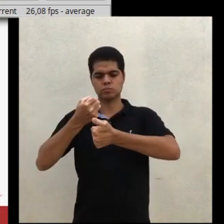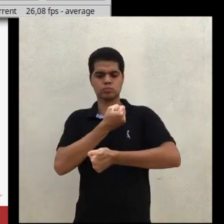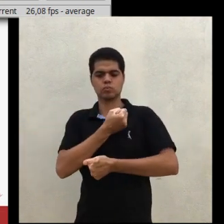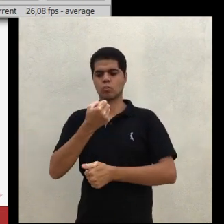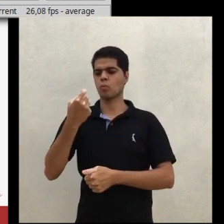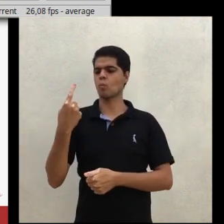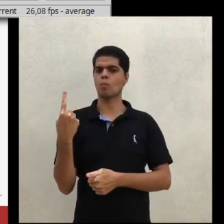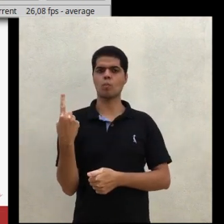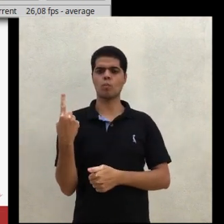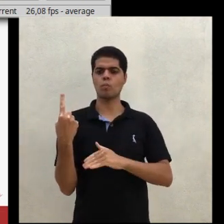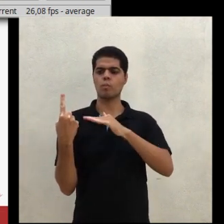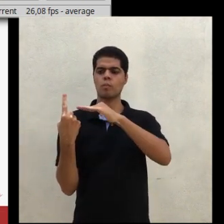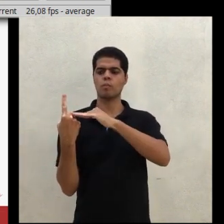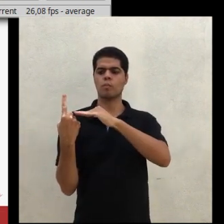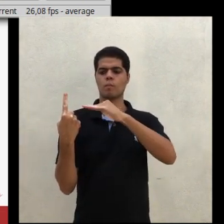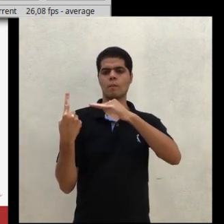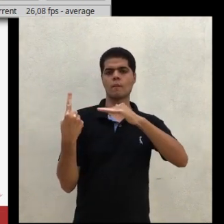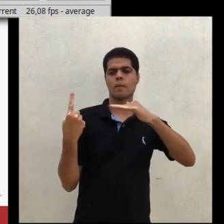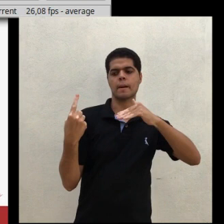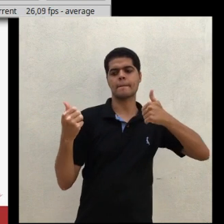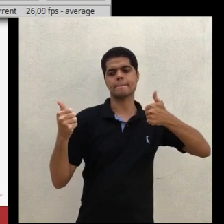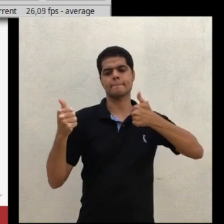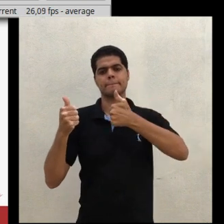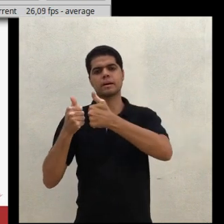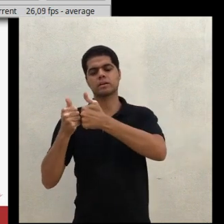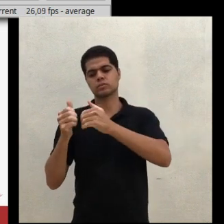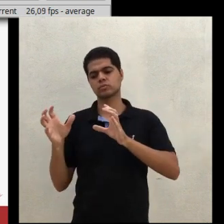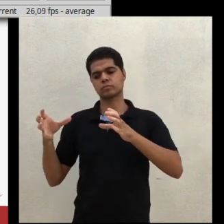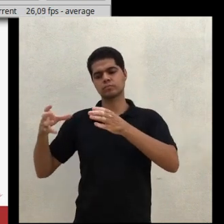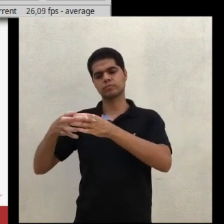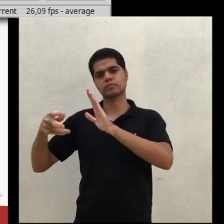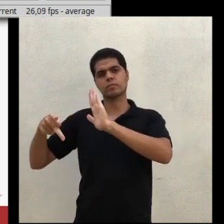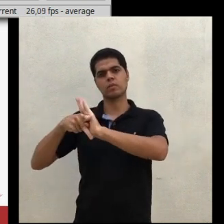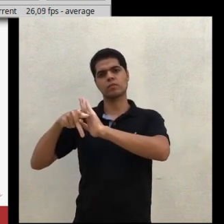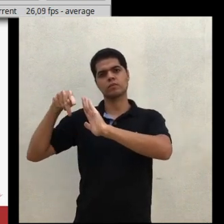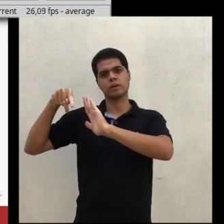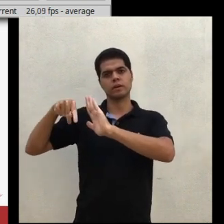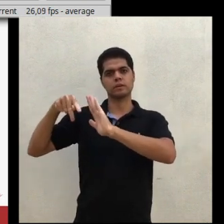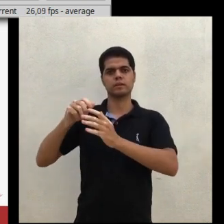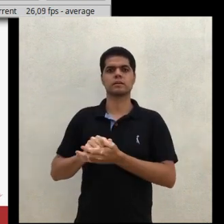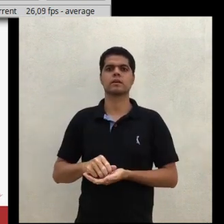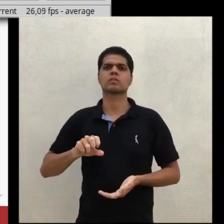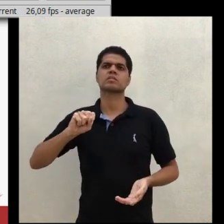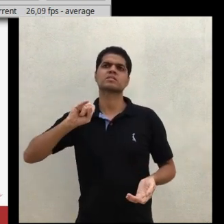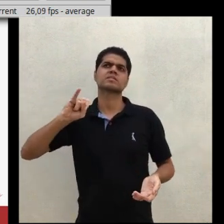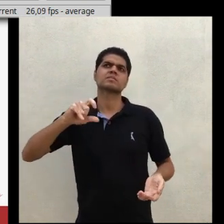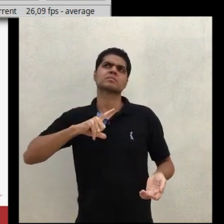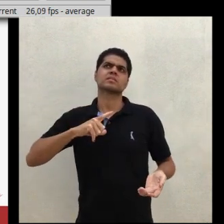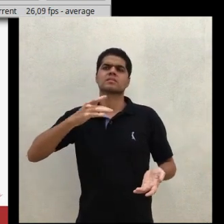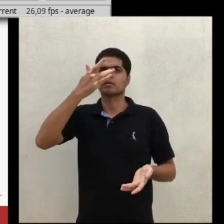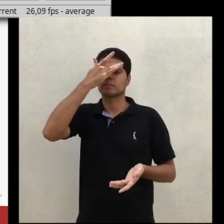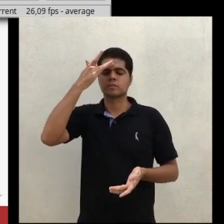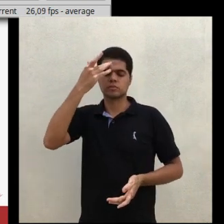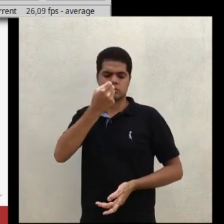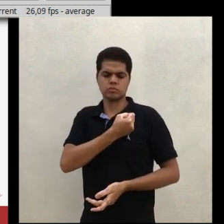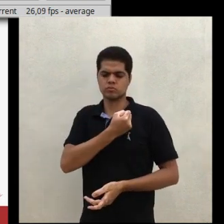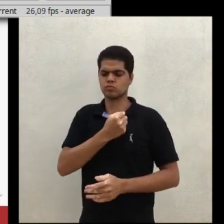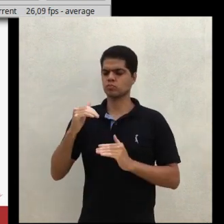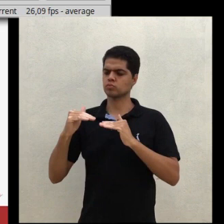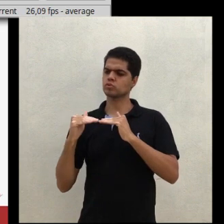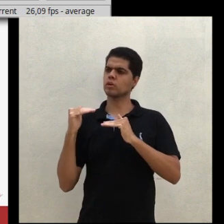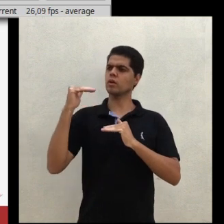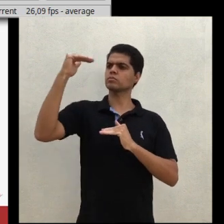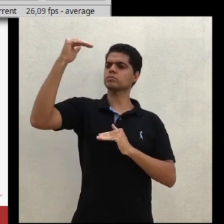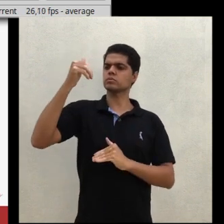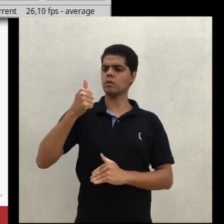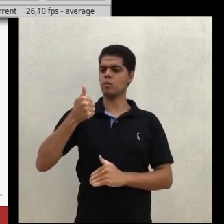se você pegar pessoas de 1,90 m, né, a chance dele pertencer ao conjunto das pessoas altas vai estar aqui,